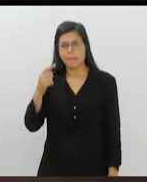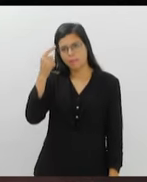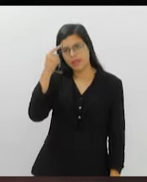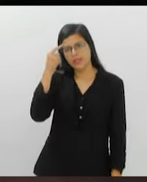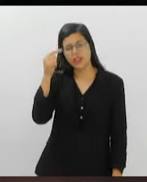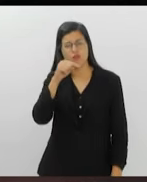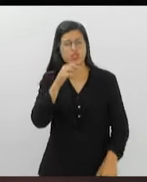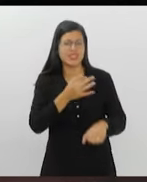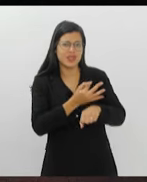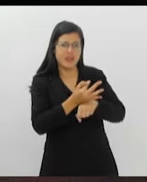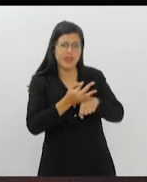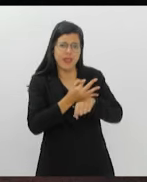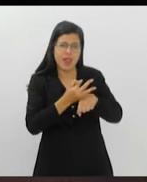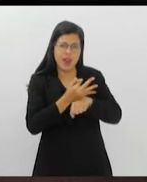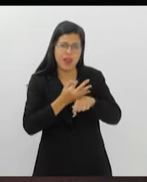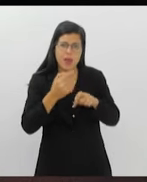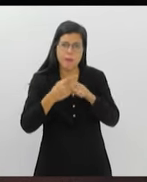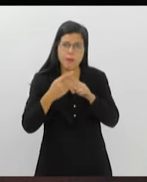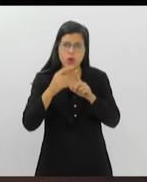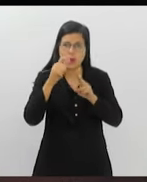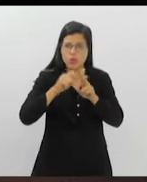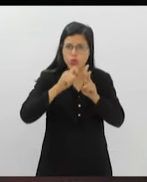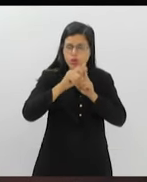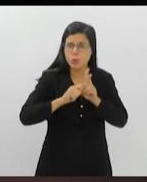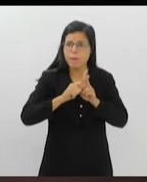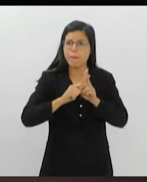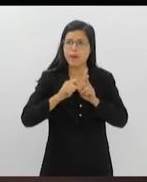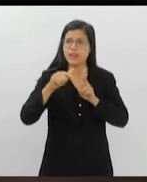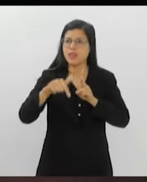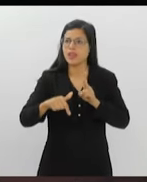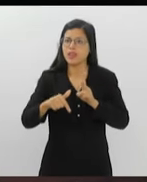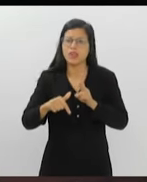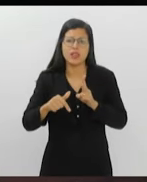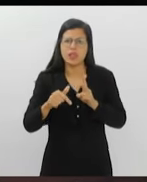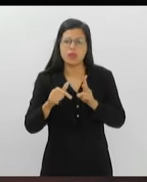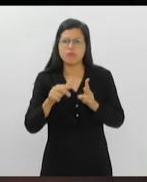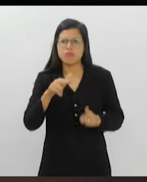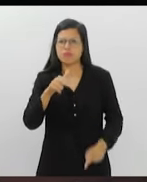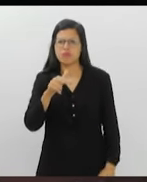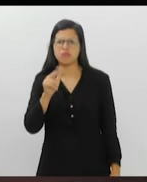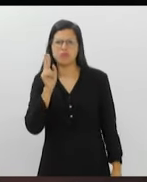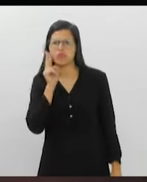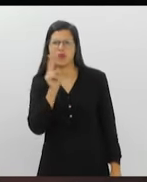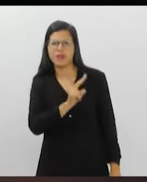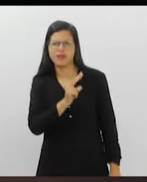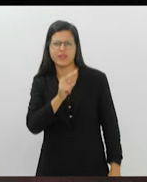férias, porque há 2 meses eu estou aqui e pouco lhe vi dentro desse plenário.